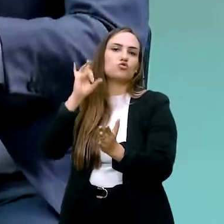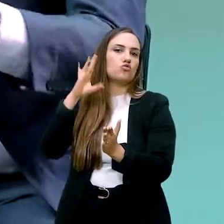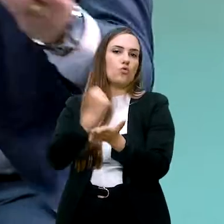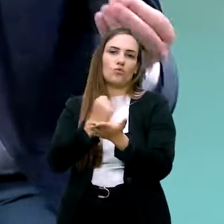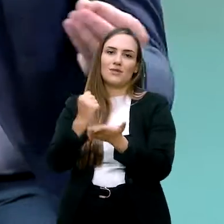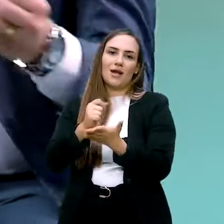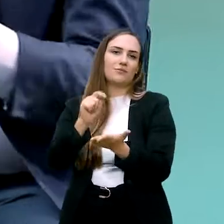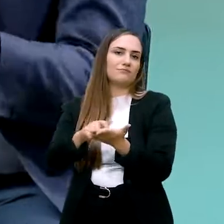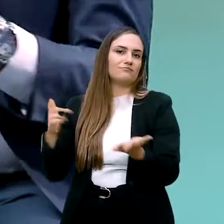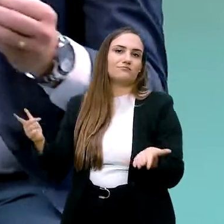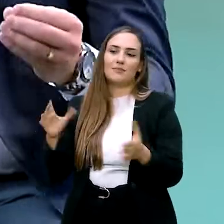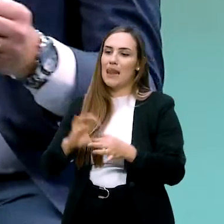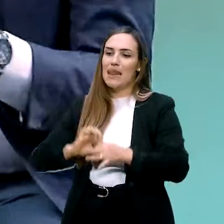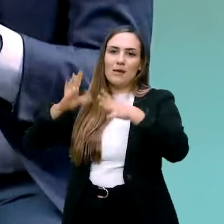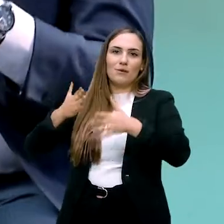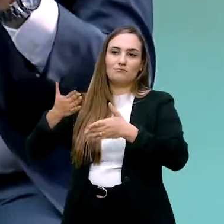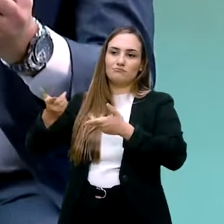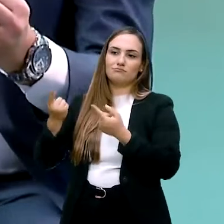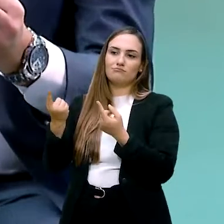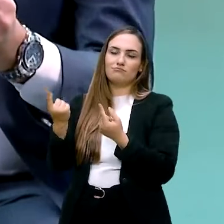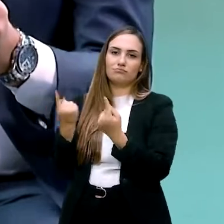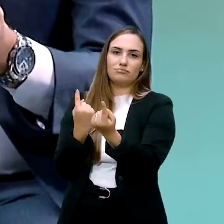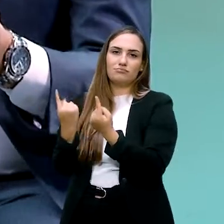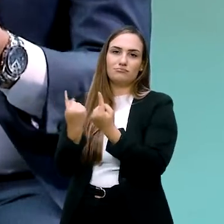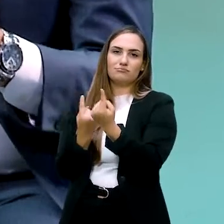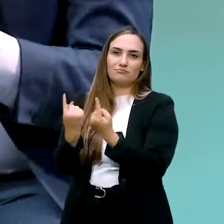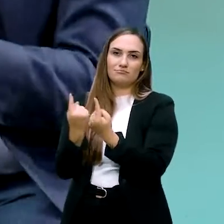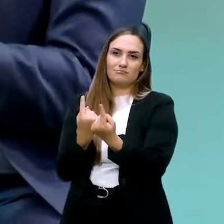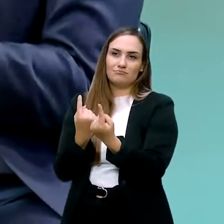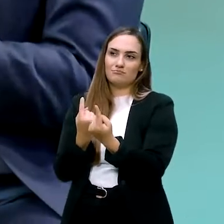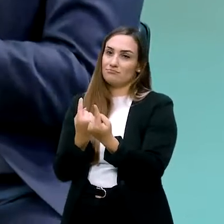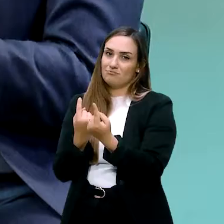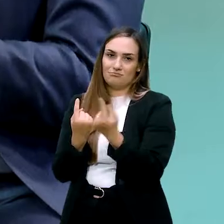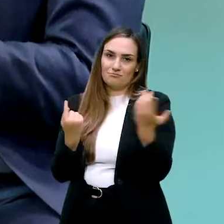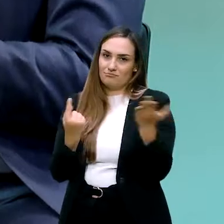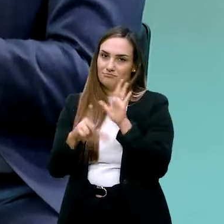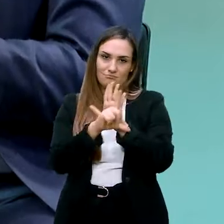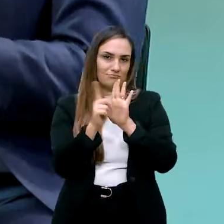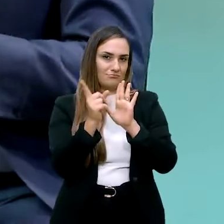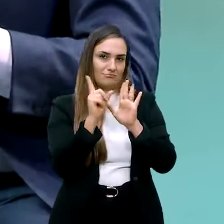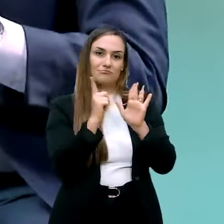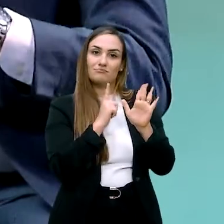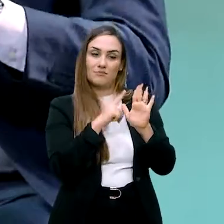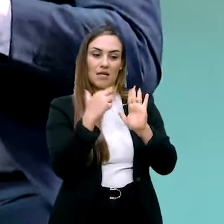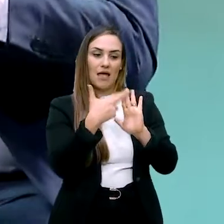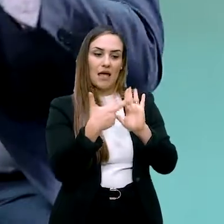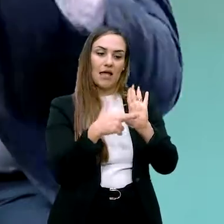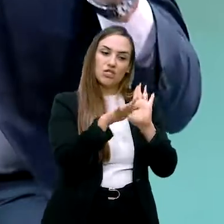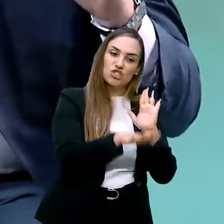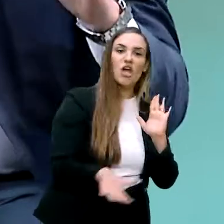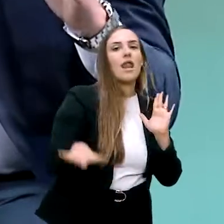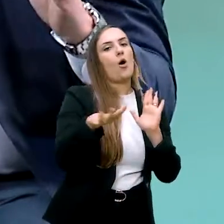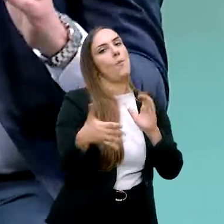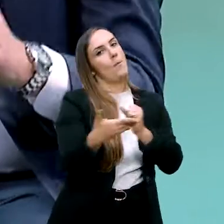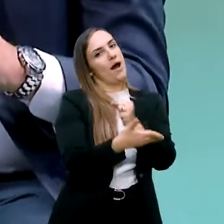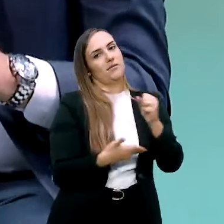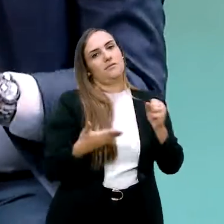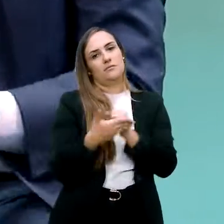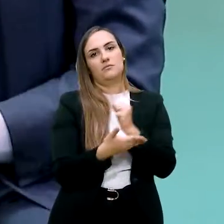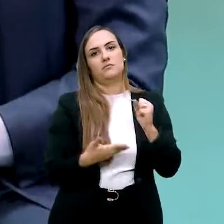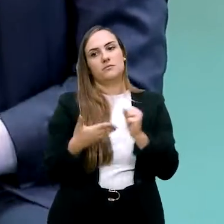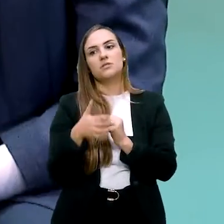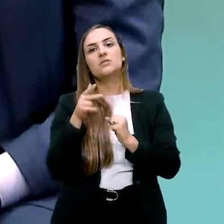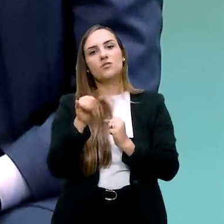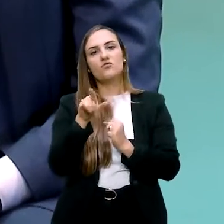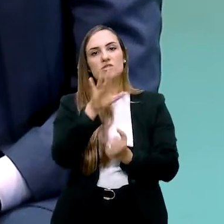uma liberdade de pactuação entre operadora e usuário. E agora, com a lei, não. existe um regulamento geral para todos